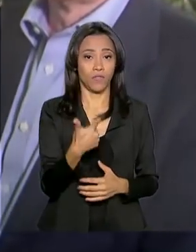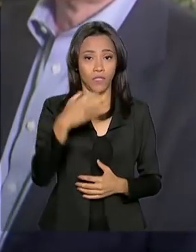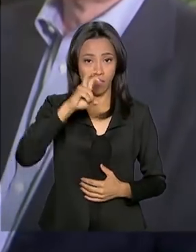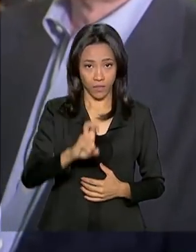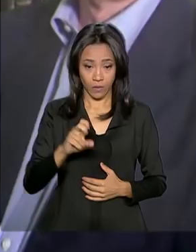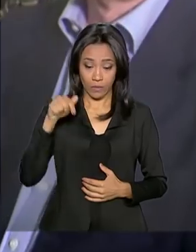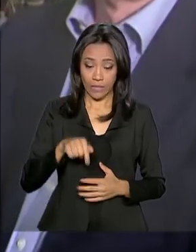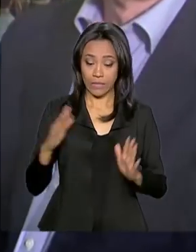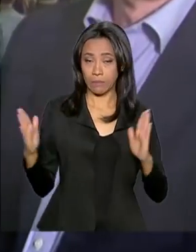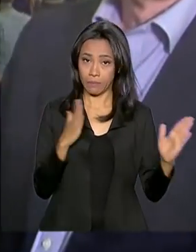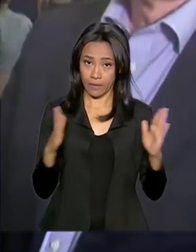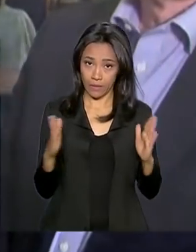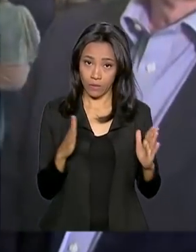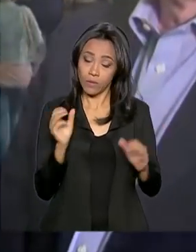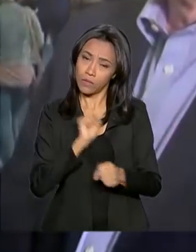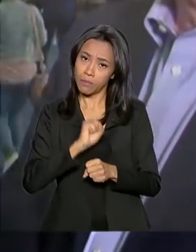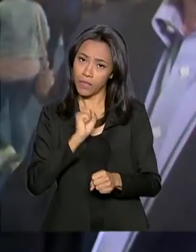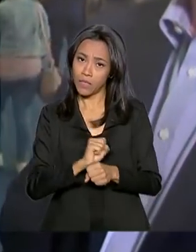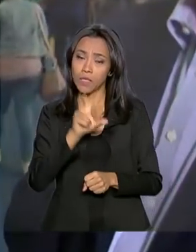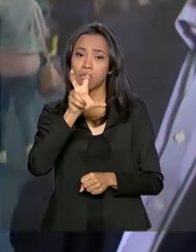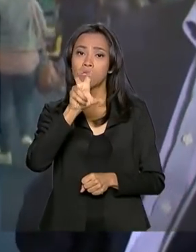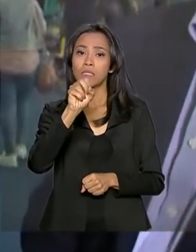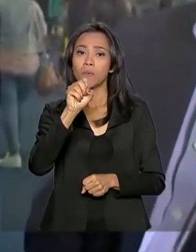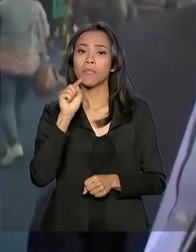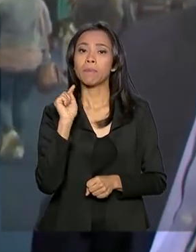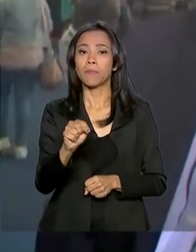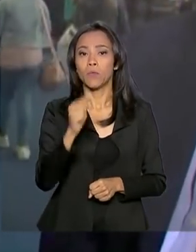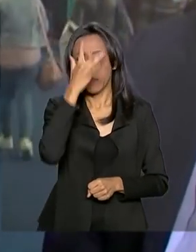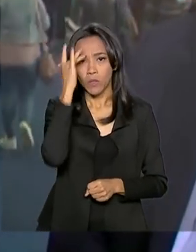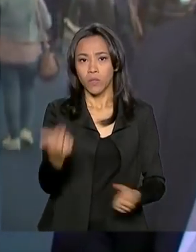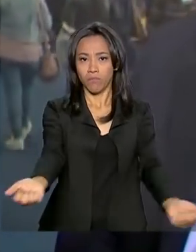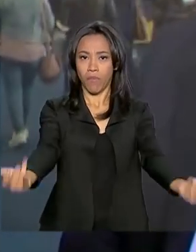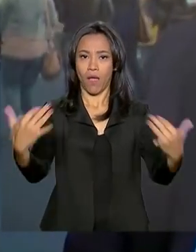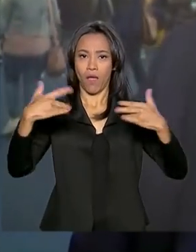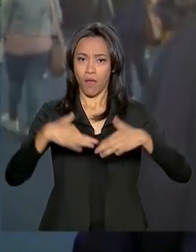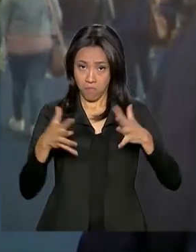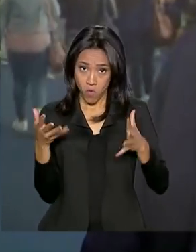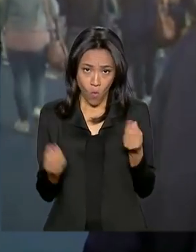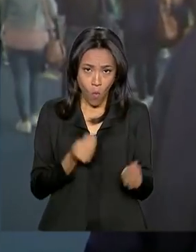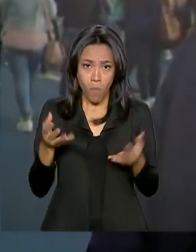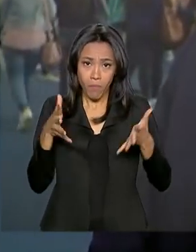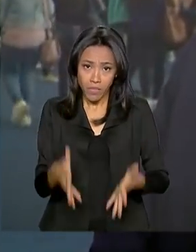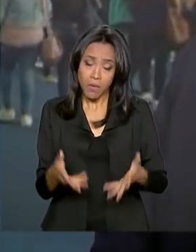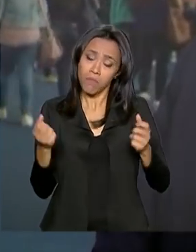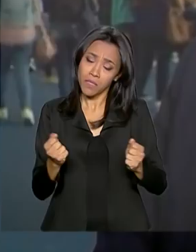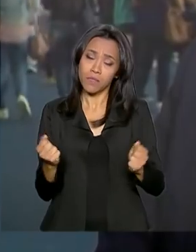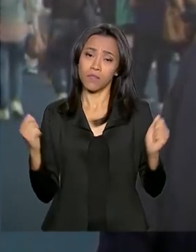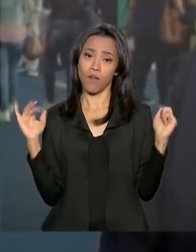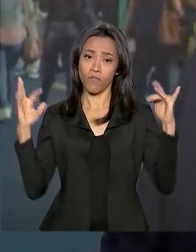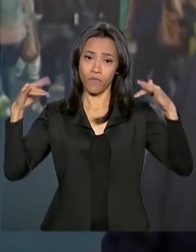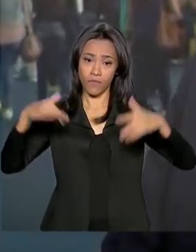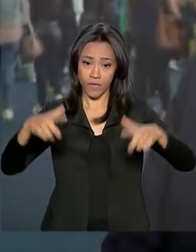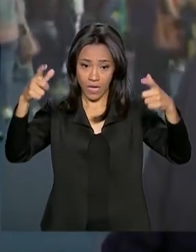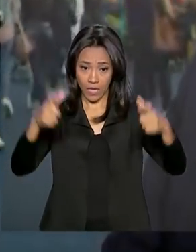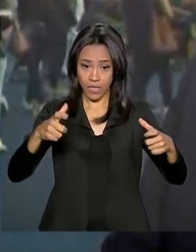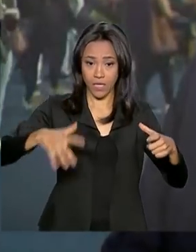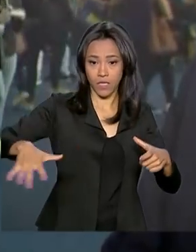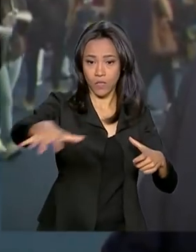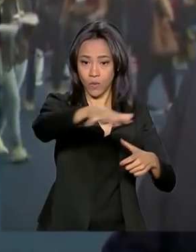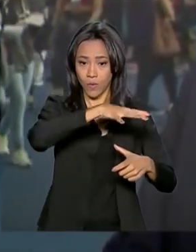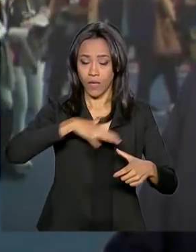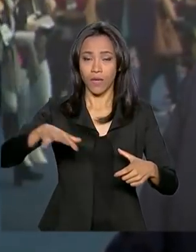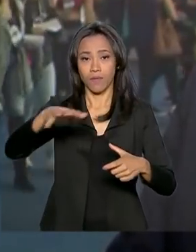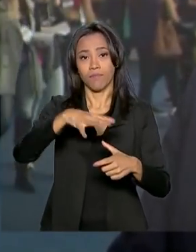como eu disse, são esperados cerca de 50 mil estudantes. Para participar, basta se direcionar ao pavilhão da Bienal, no Parque do